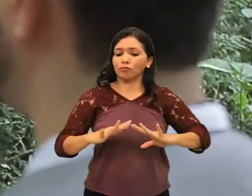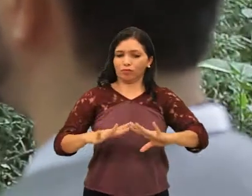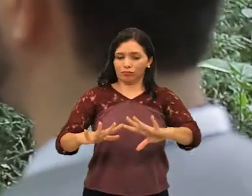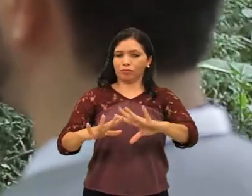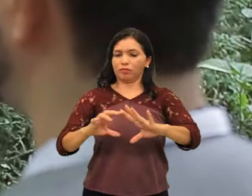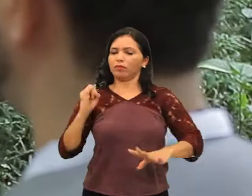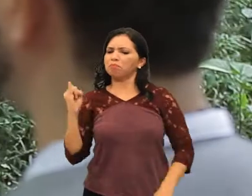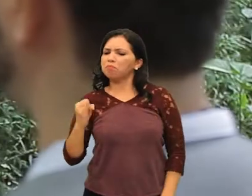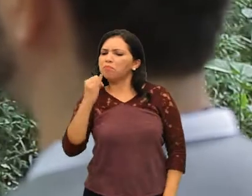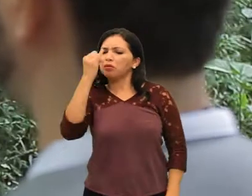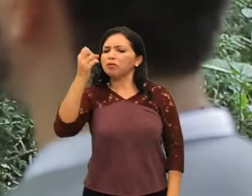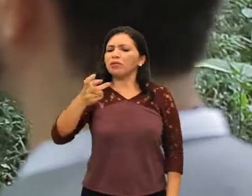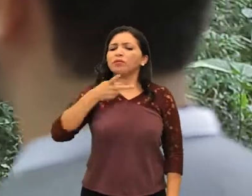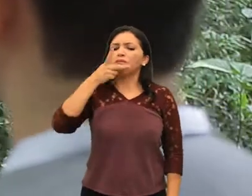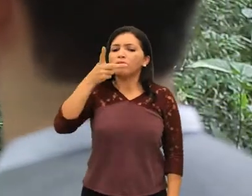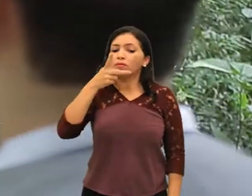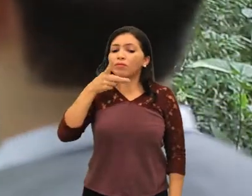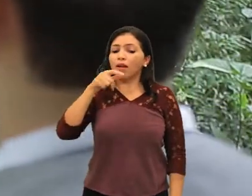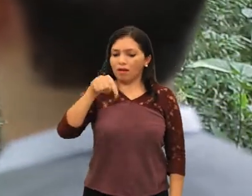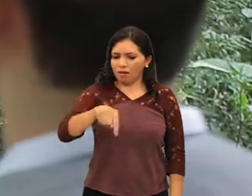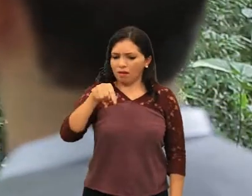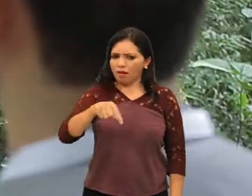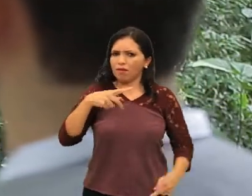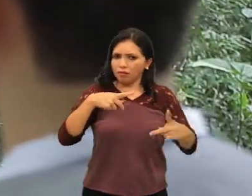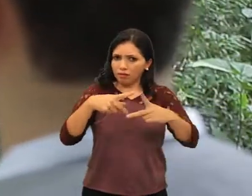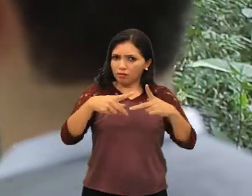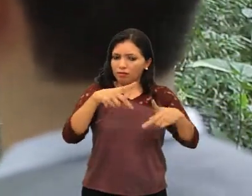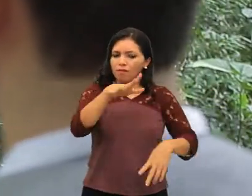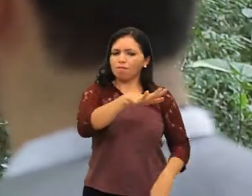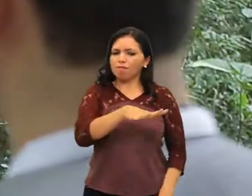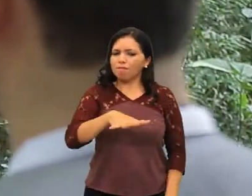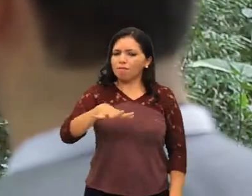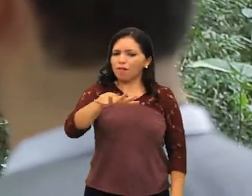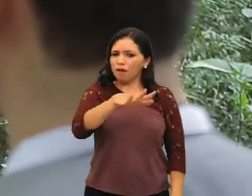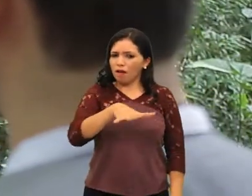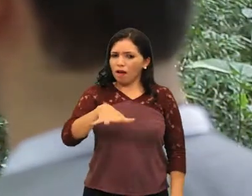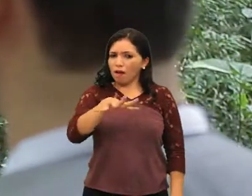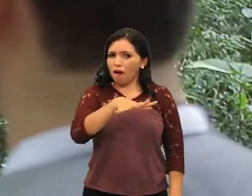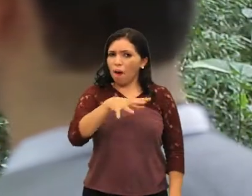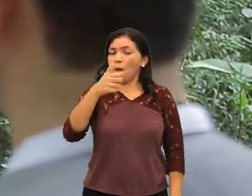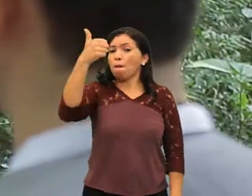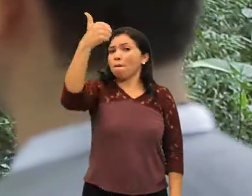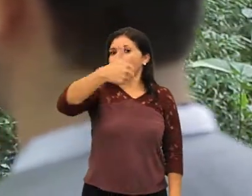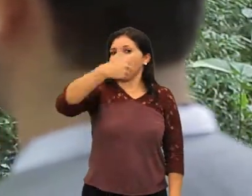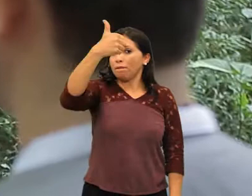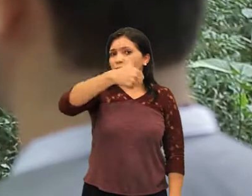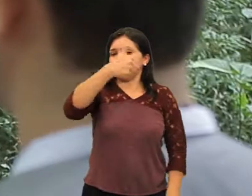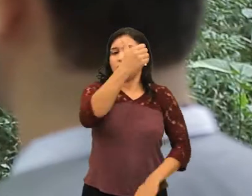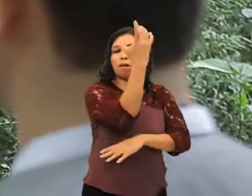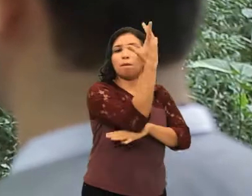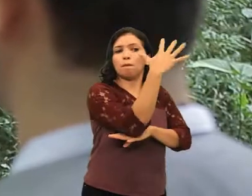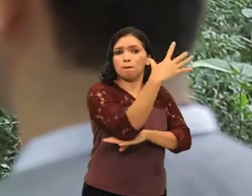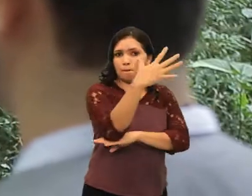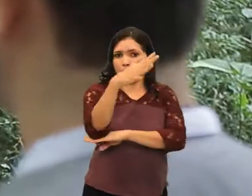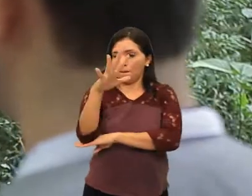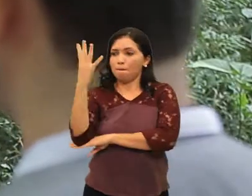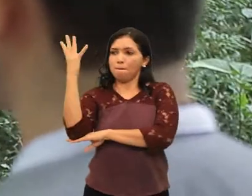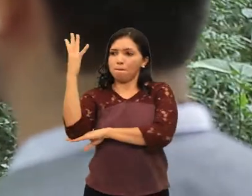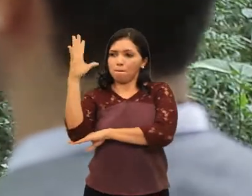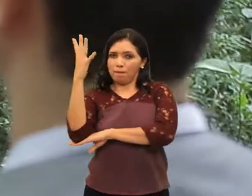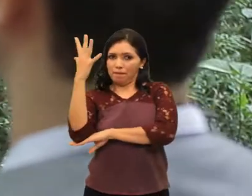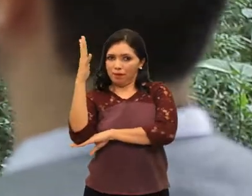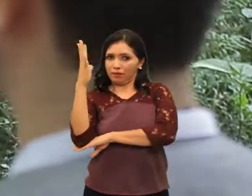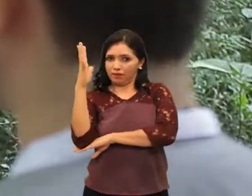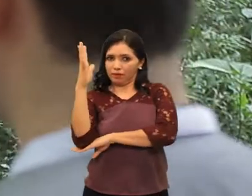que na nossa região, né, predomina o bioma Mata Atlântica, né, que ele também é composto